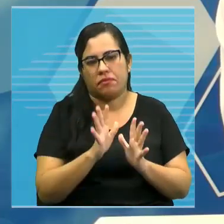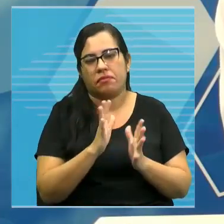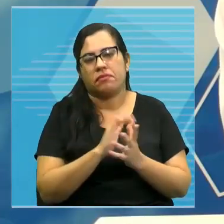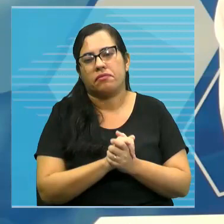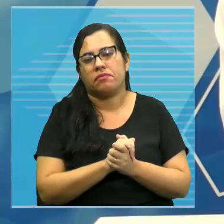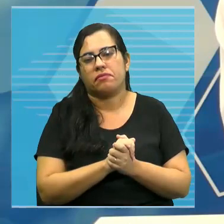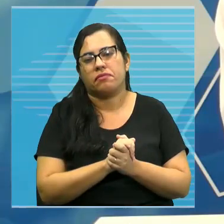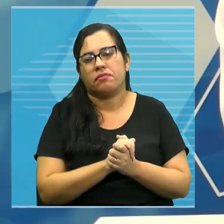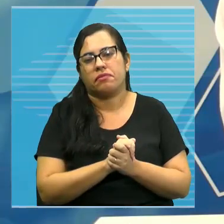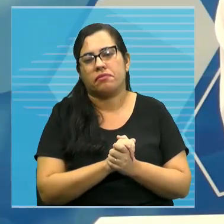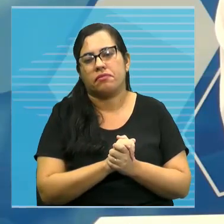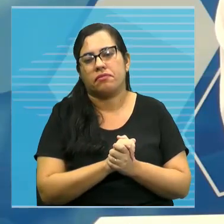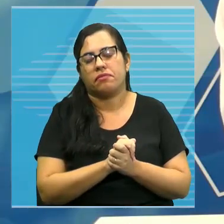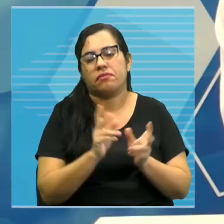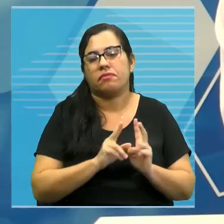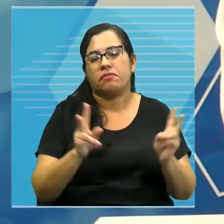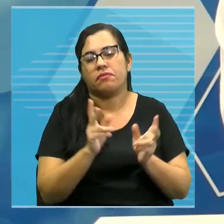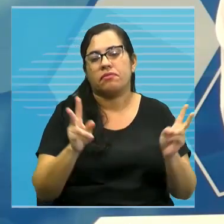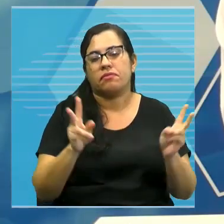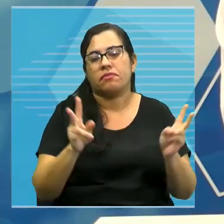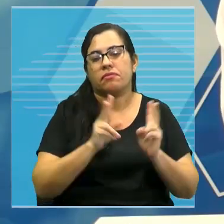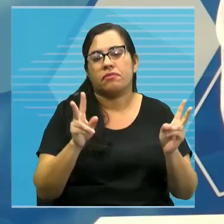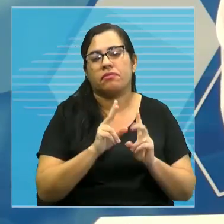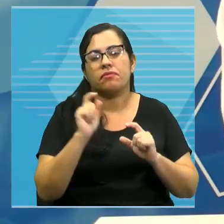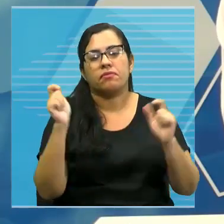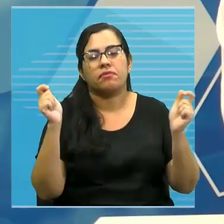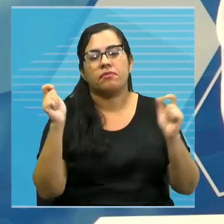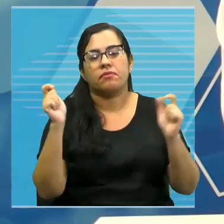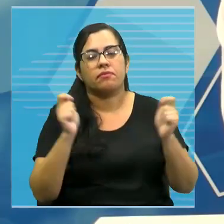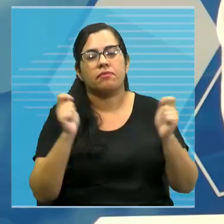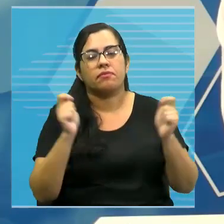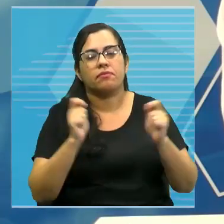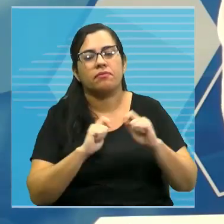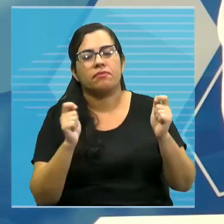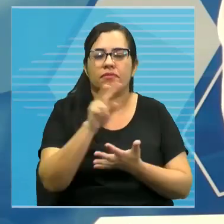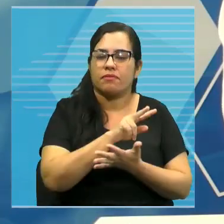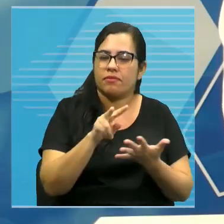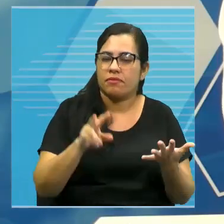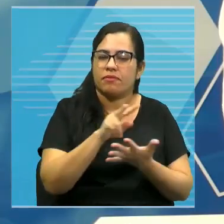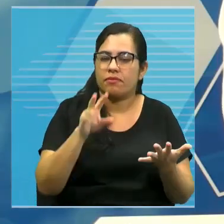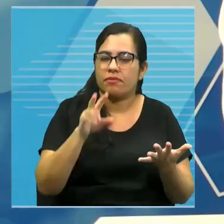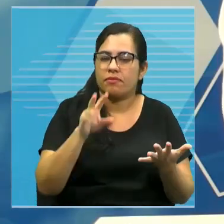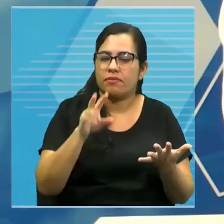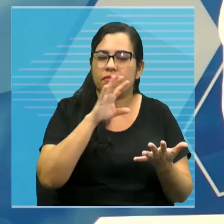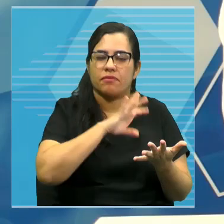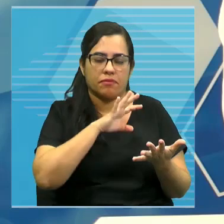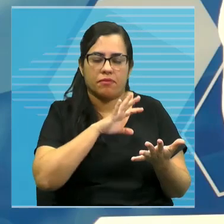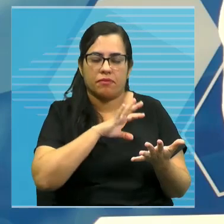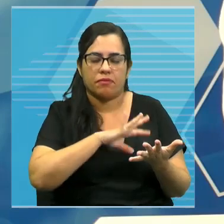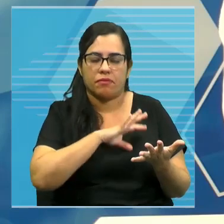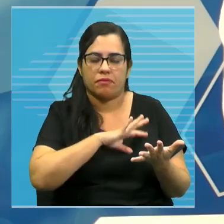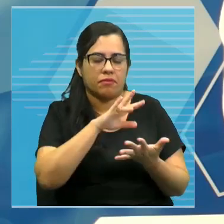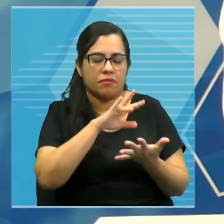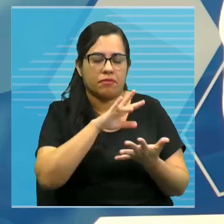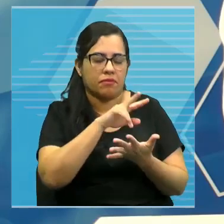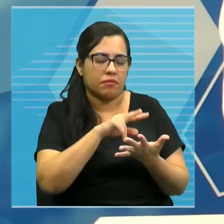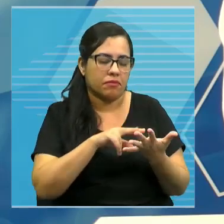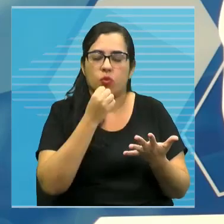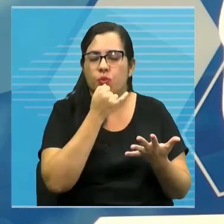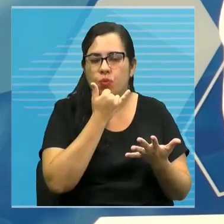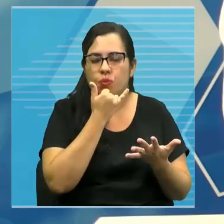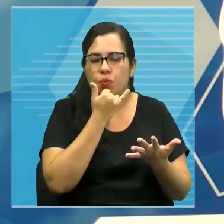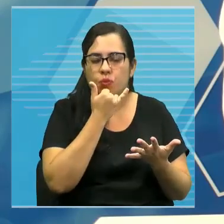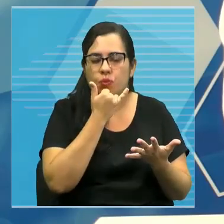propósito de que a gente tenha condição de ler um texto entender o texto não se perder